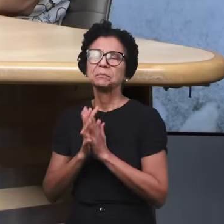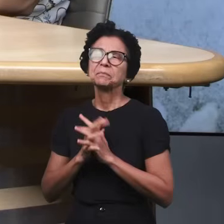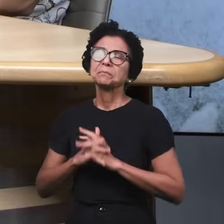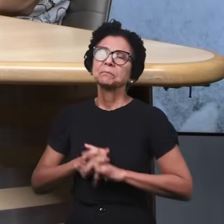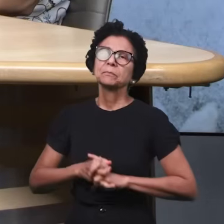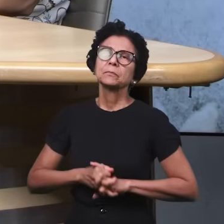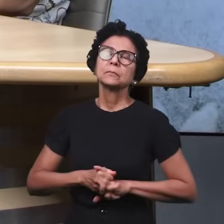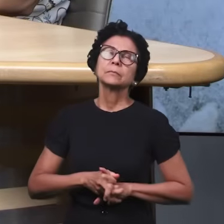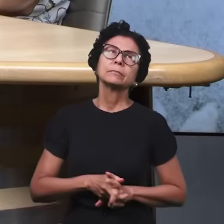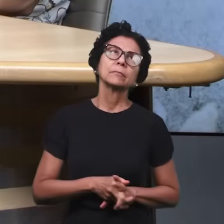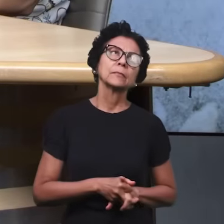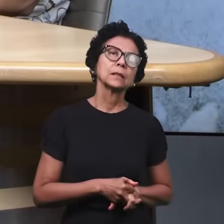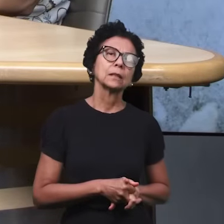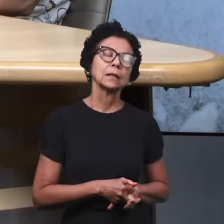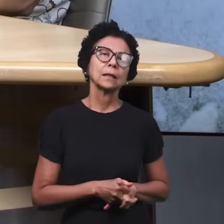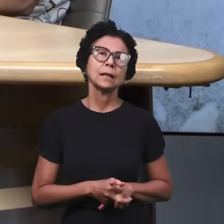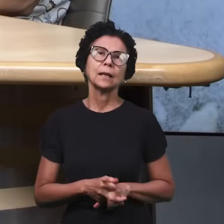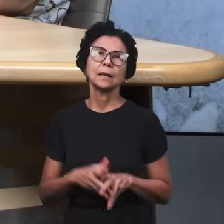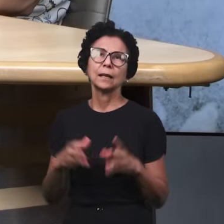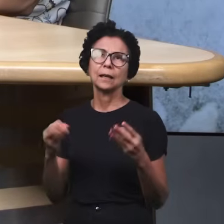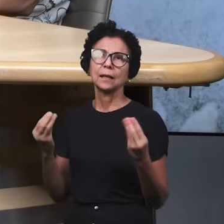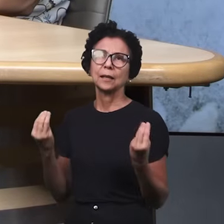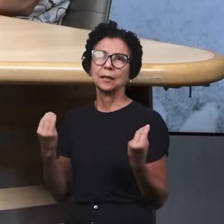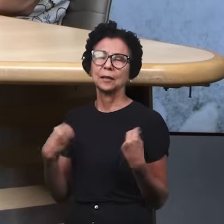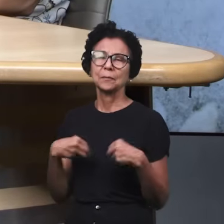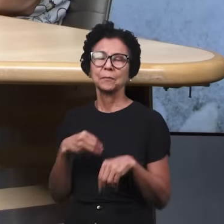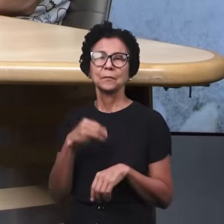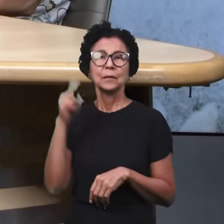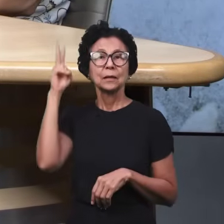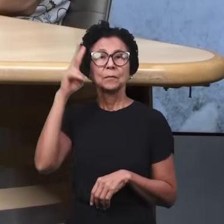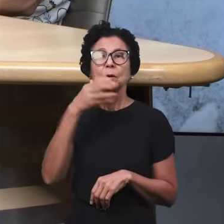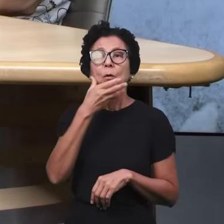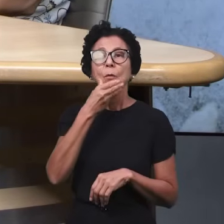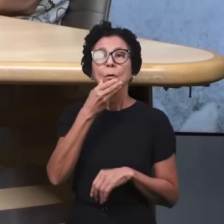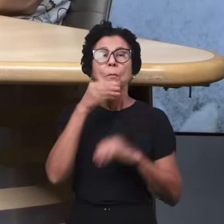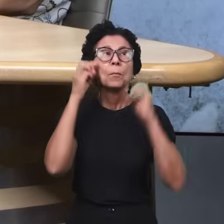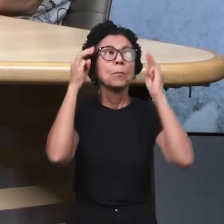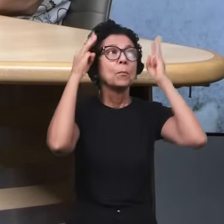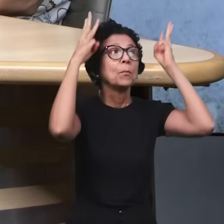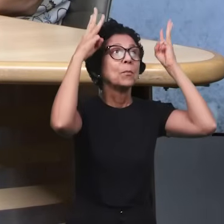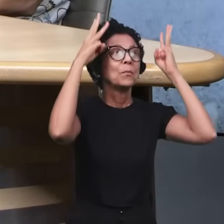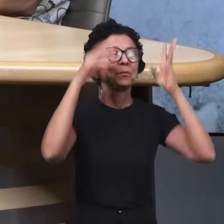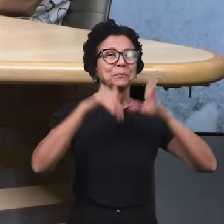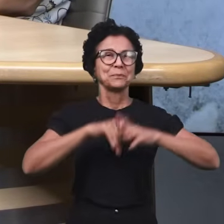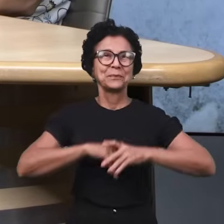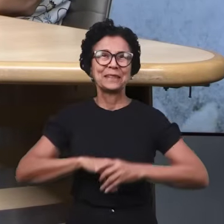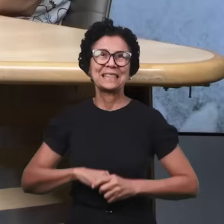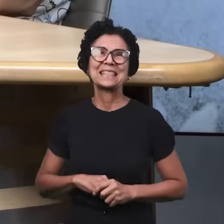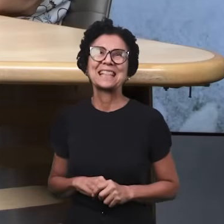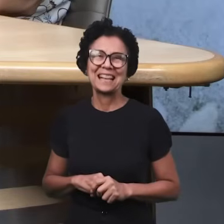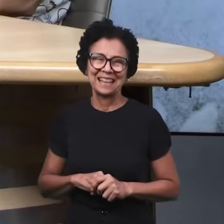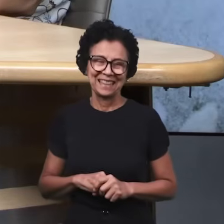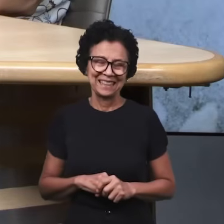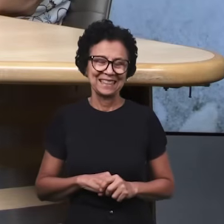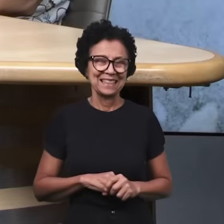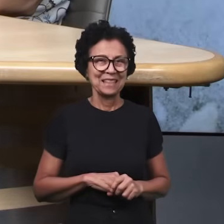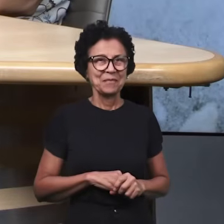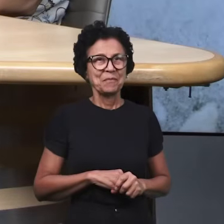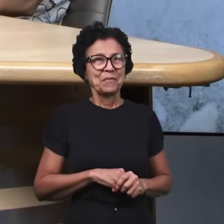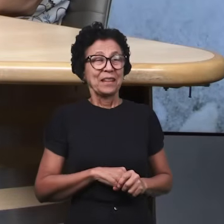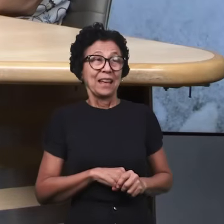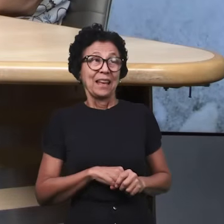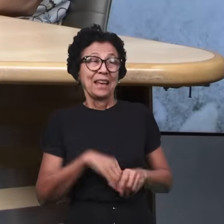bom exemplo da gente falar aqui de mansidão é nós falarmos de Moisés. Moisés, ele escreveu a respeito de si